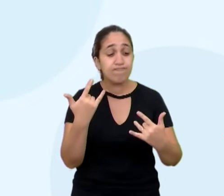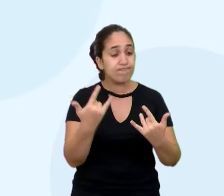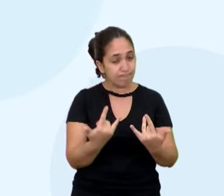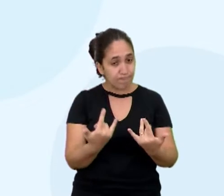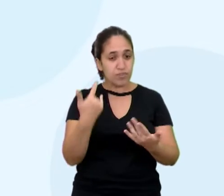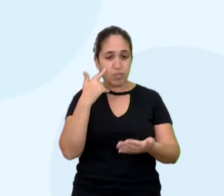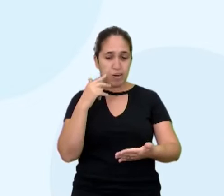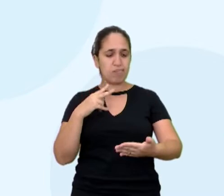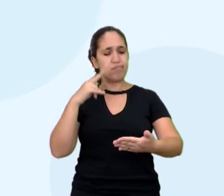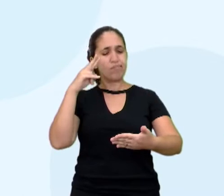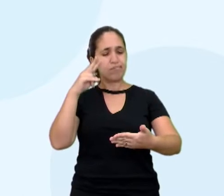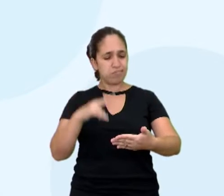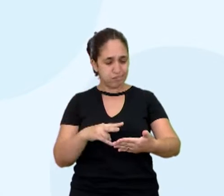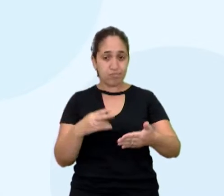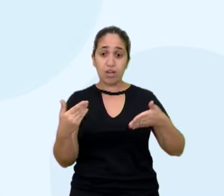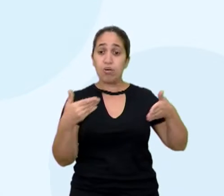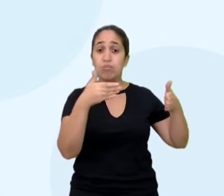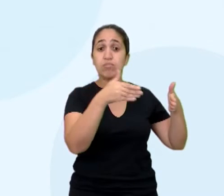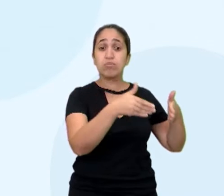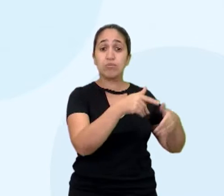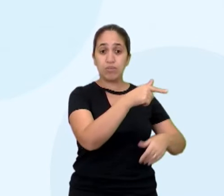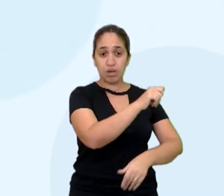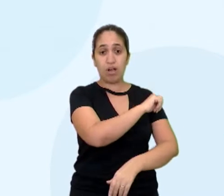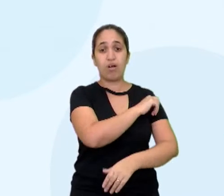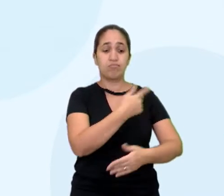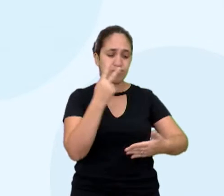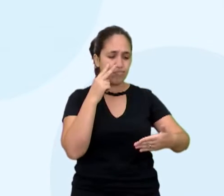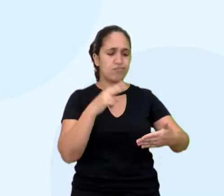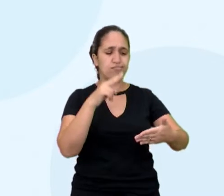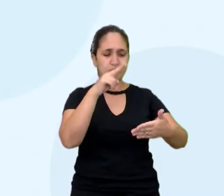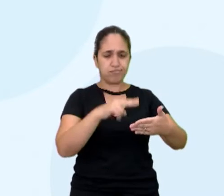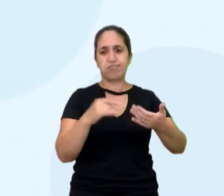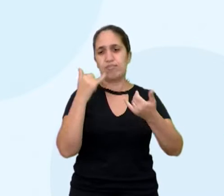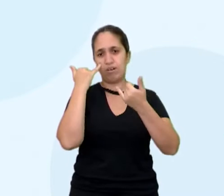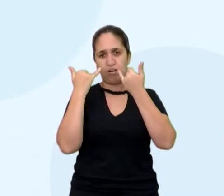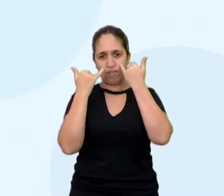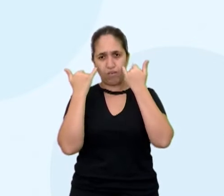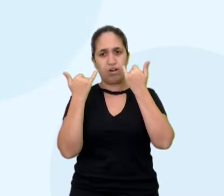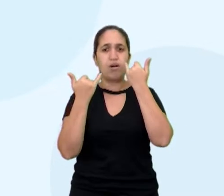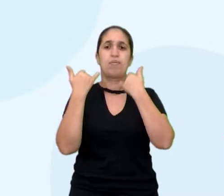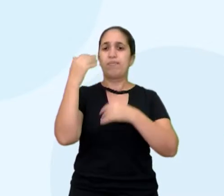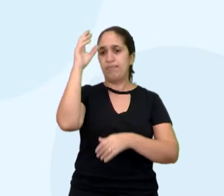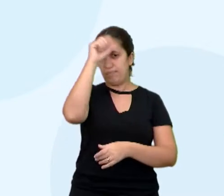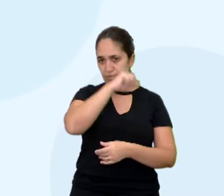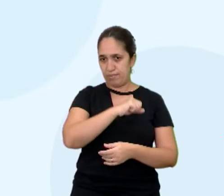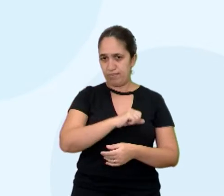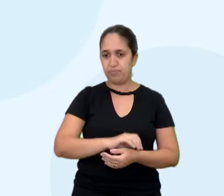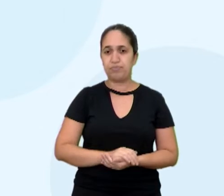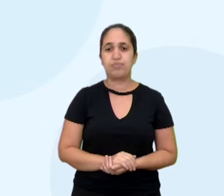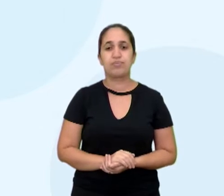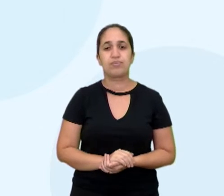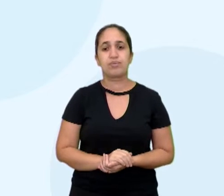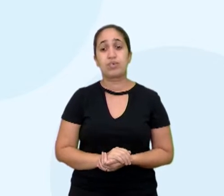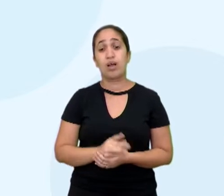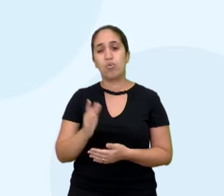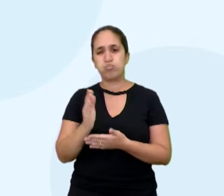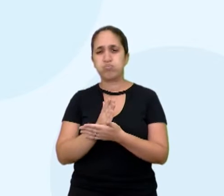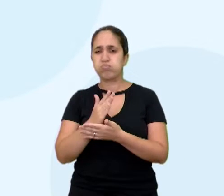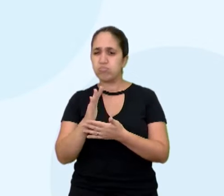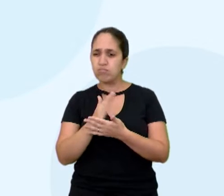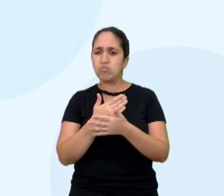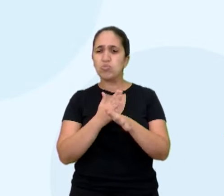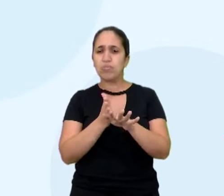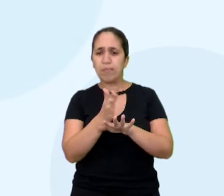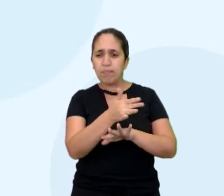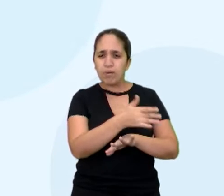quem então é o nosso público-alvo, para quem vai ler, para quem vai se informar através desse infográfico. Alguns componentes então que